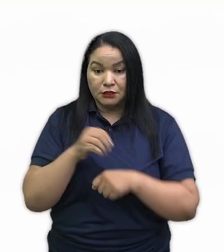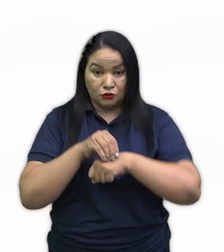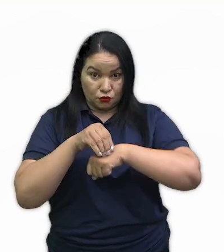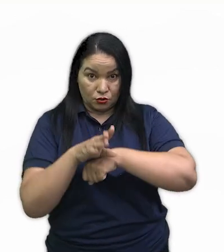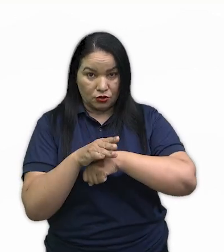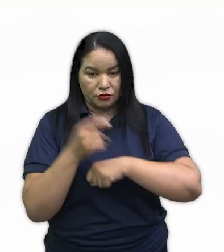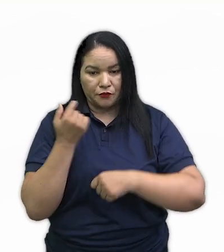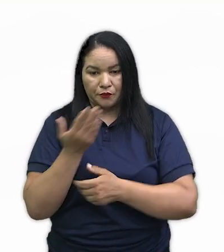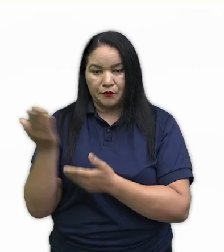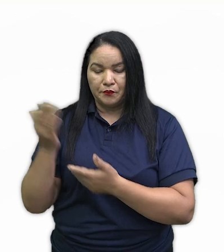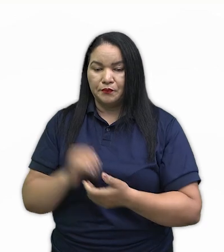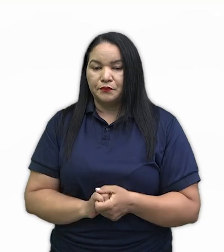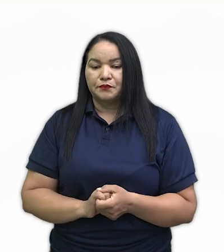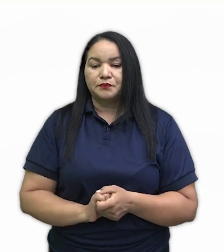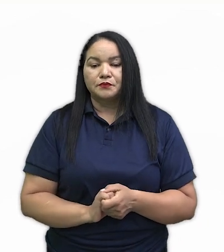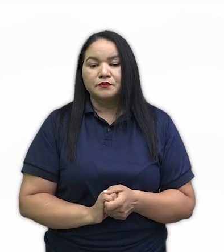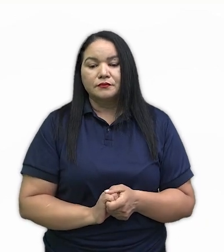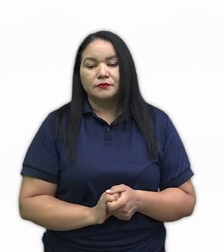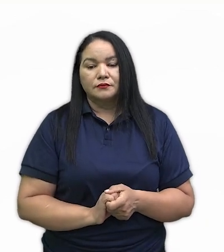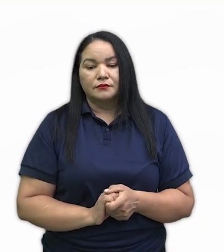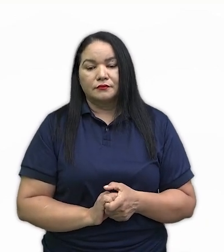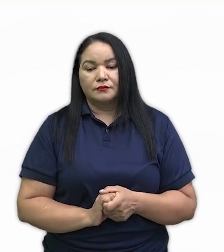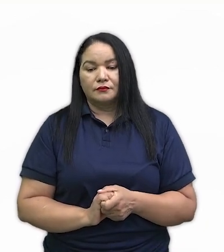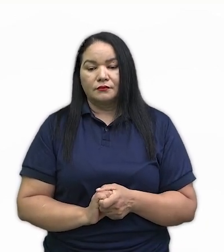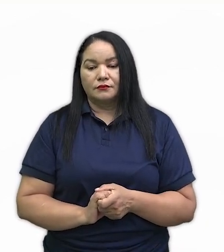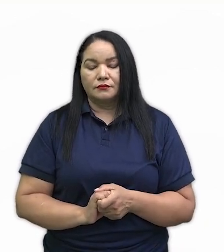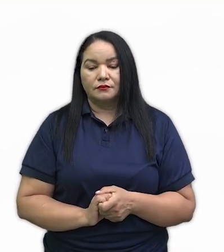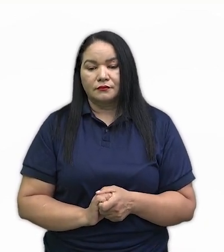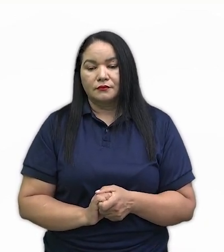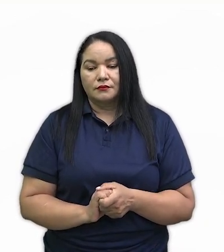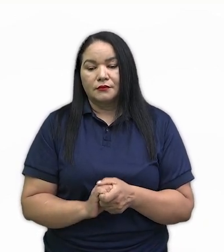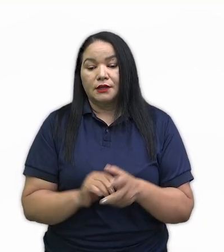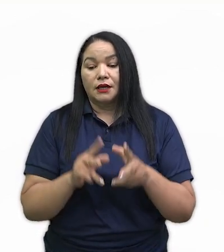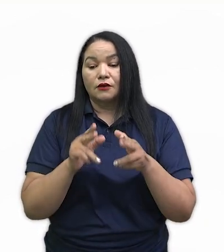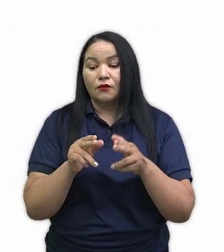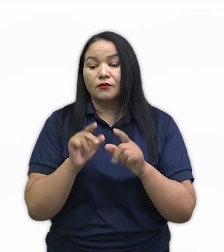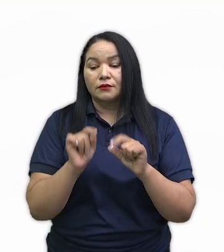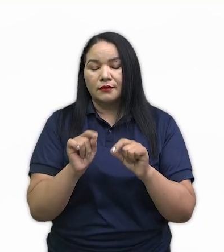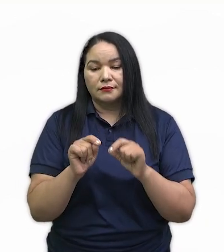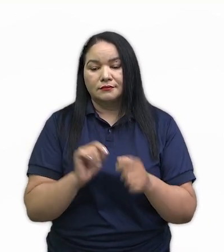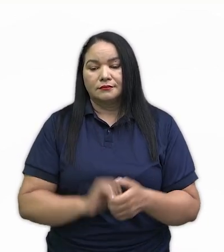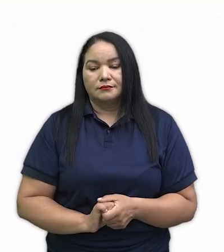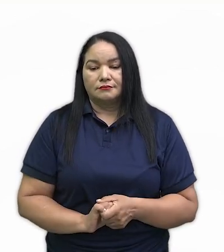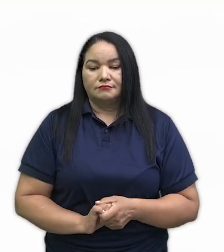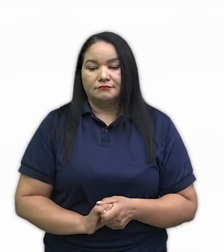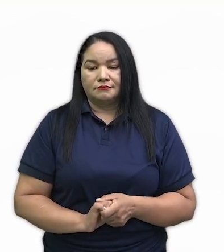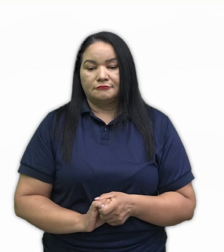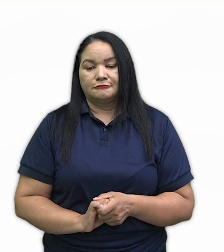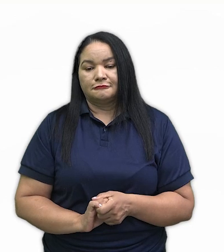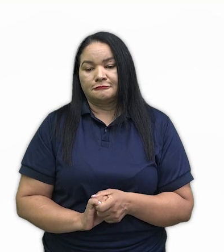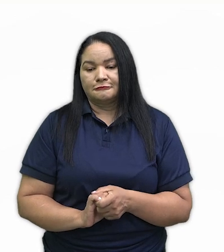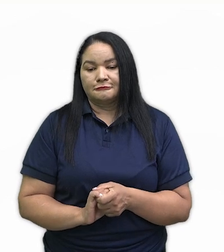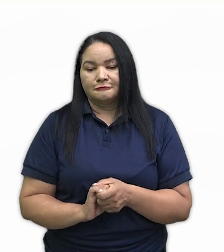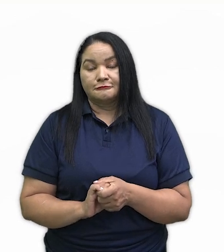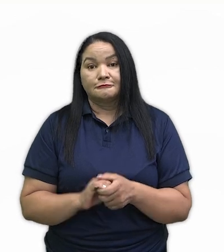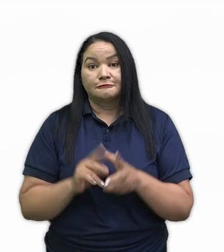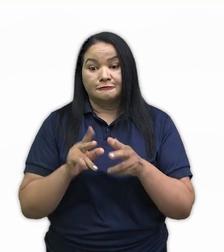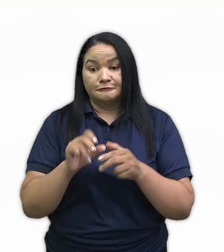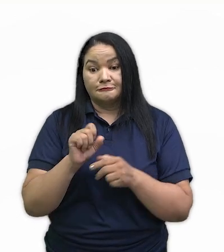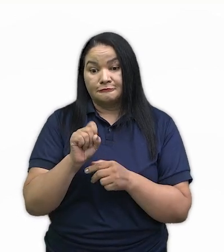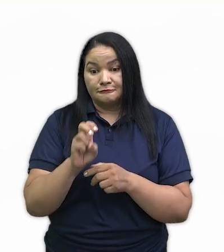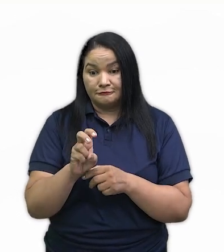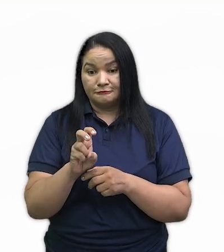valor, tá? Por 21. E ao dividir esse valor, o resultado vai ser igual